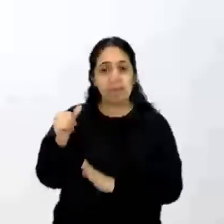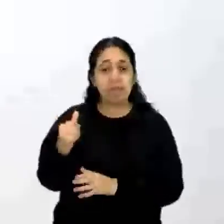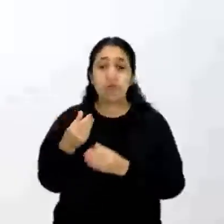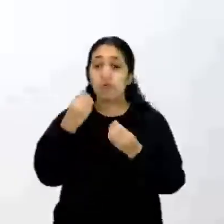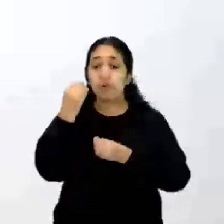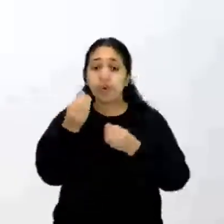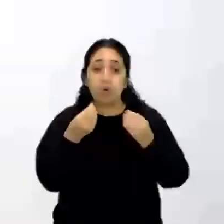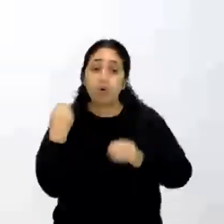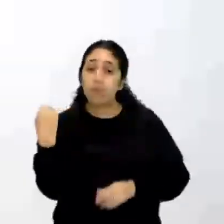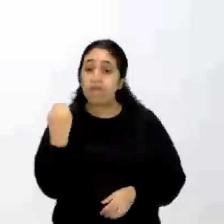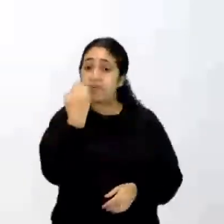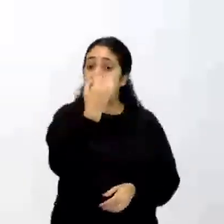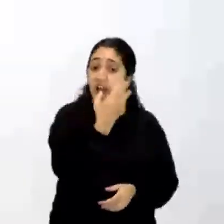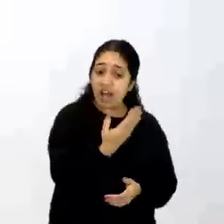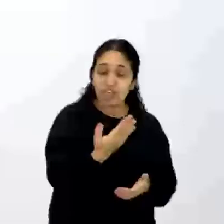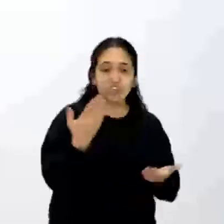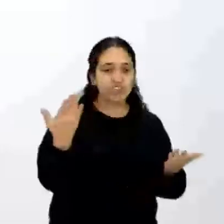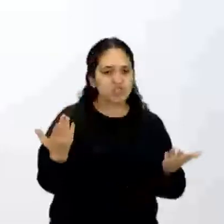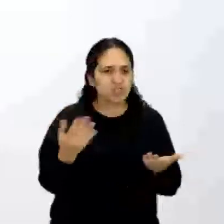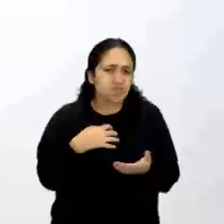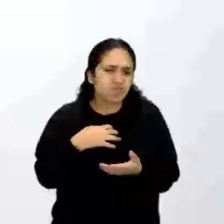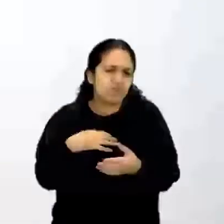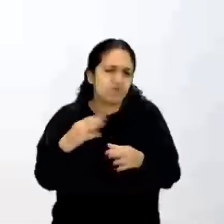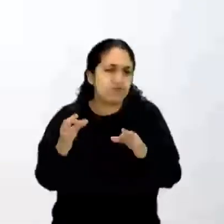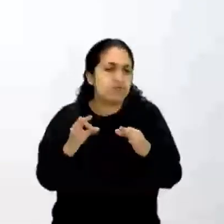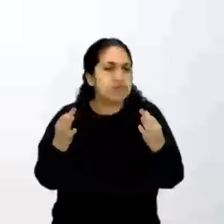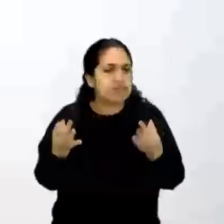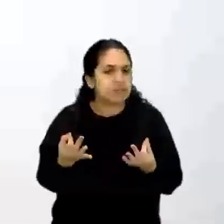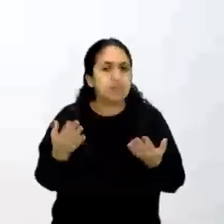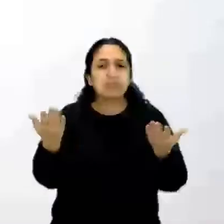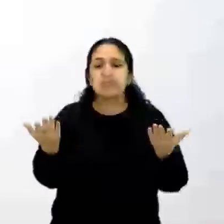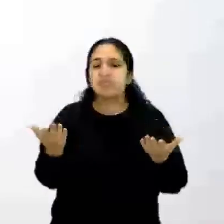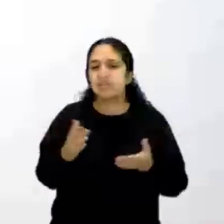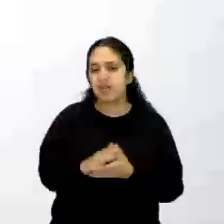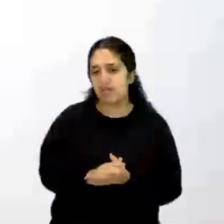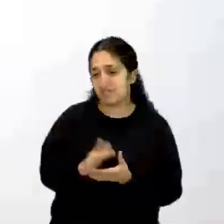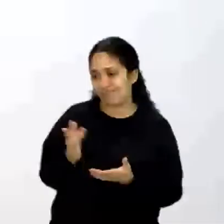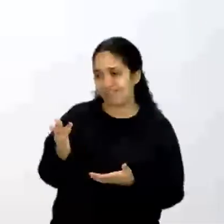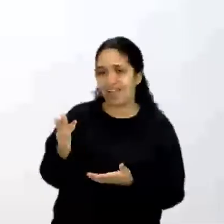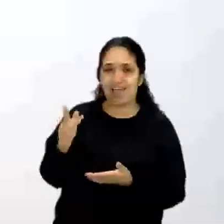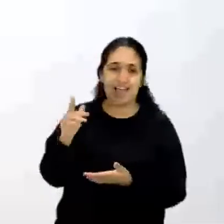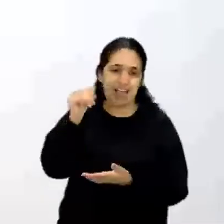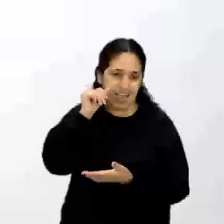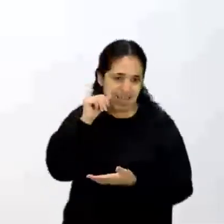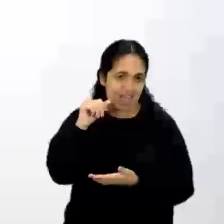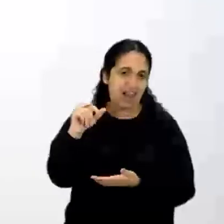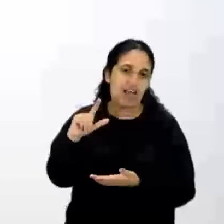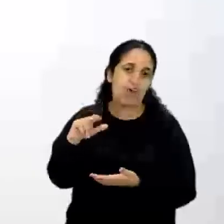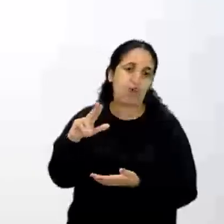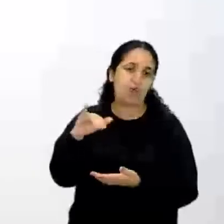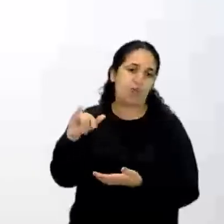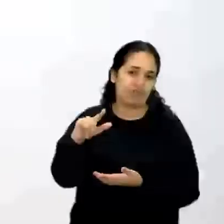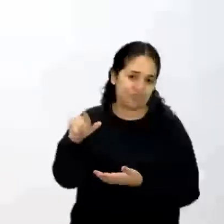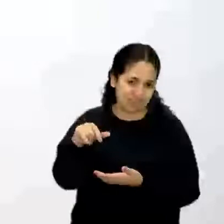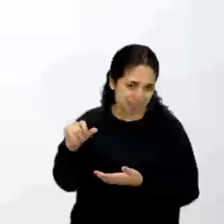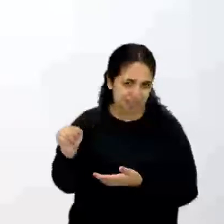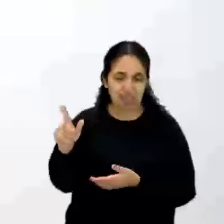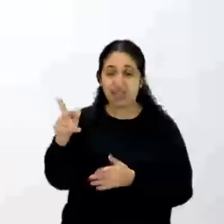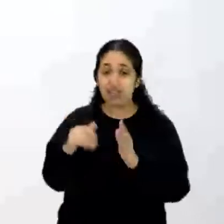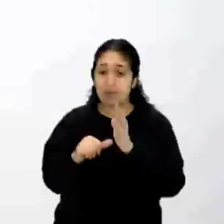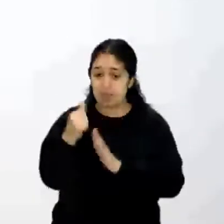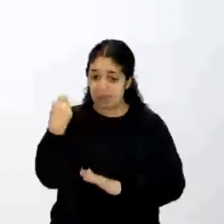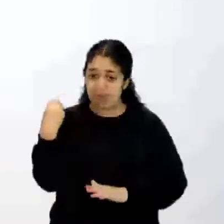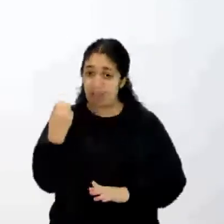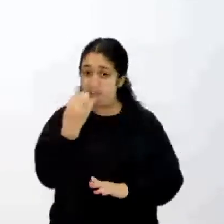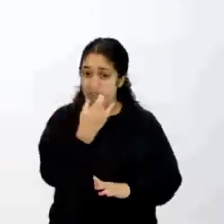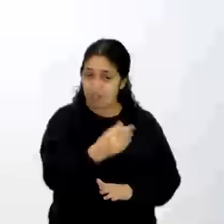essa primeira viagem, claro que de forma bem simples. E ele diz o quê? Ela, né, a Luísa. Que a partir dessa primeira viagem,